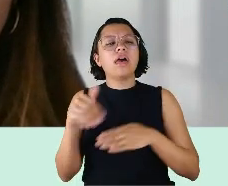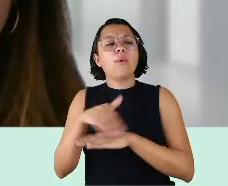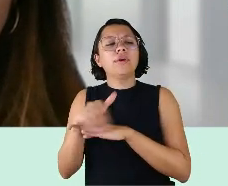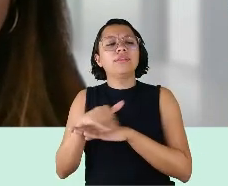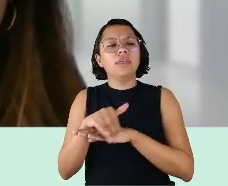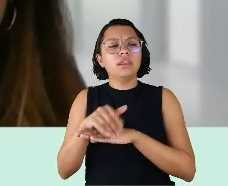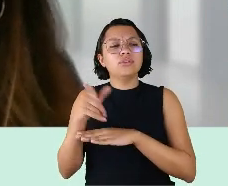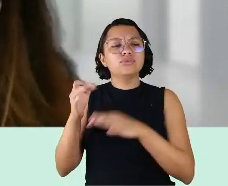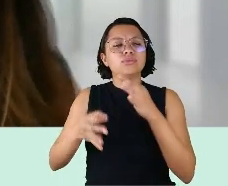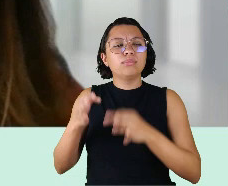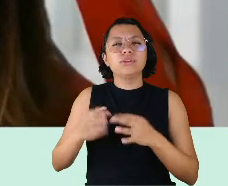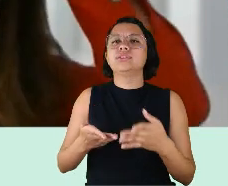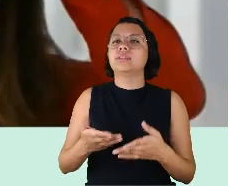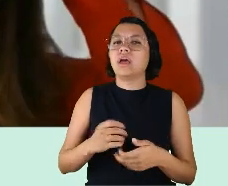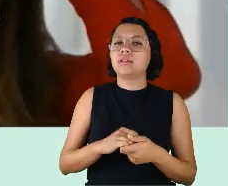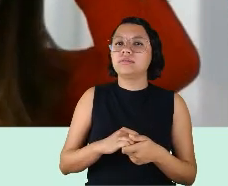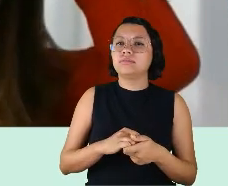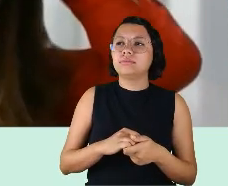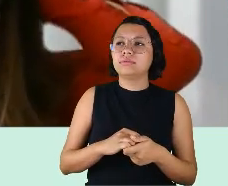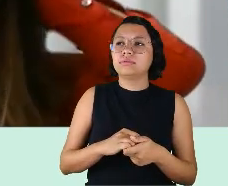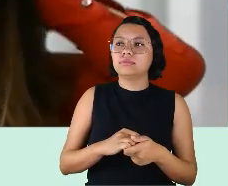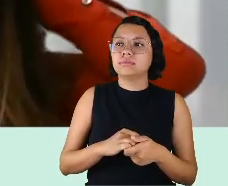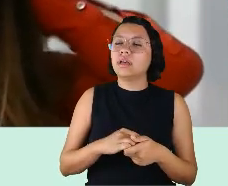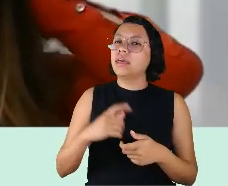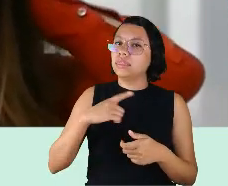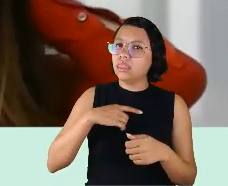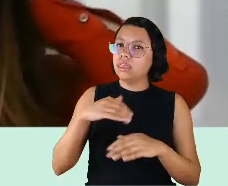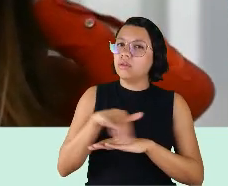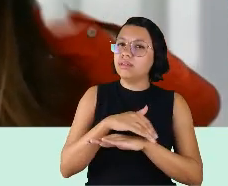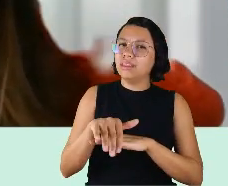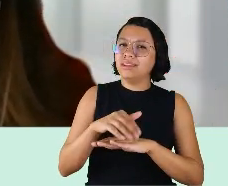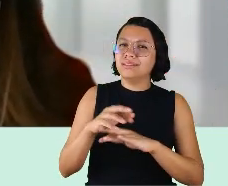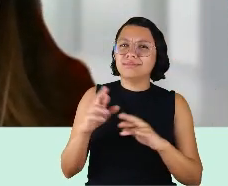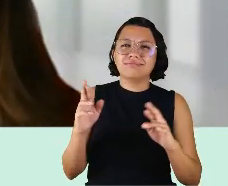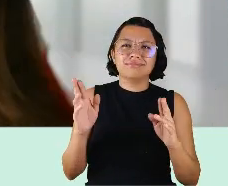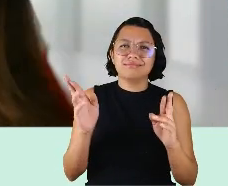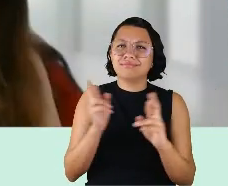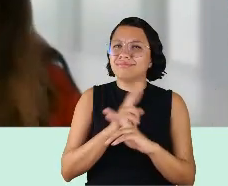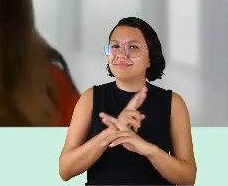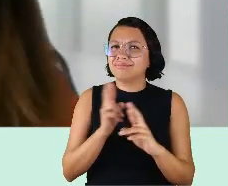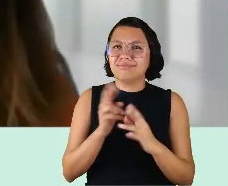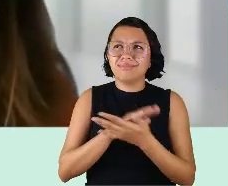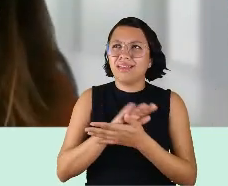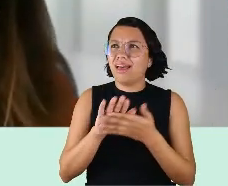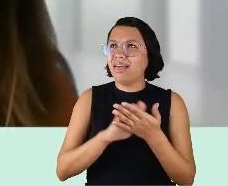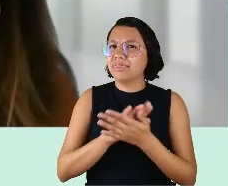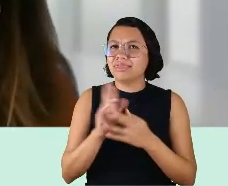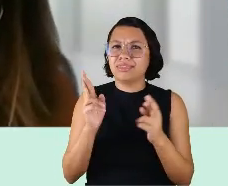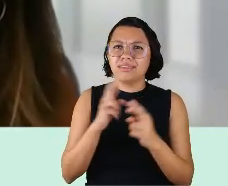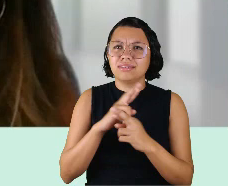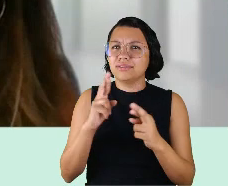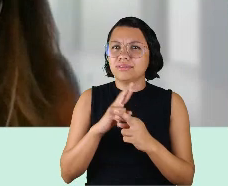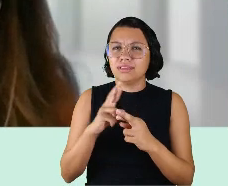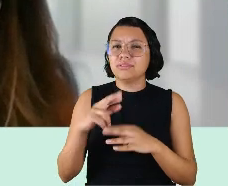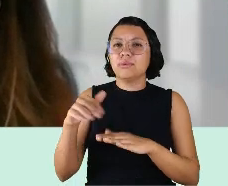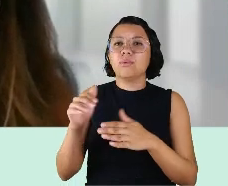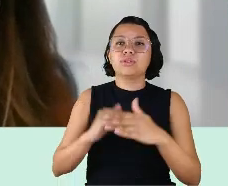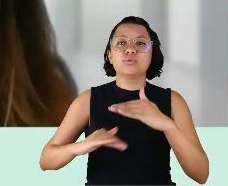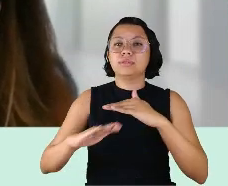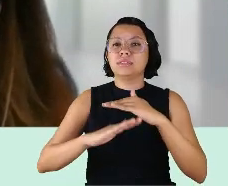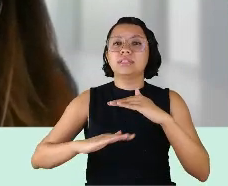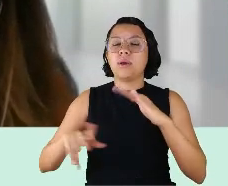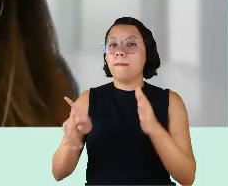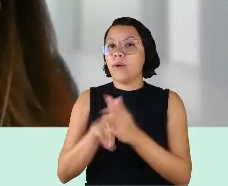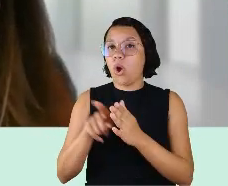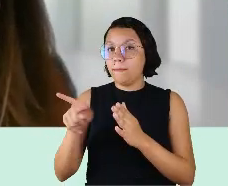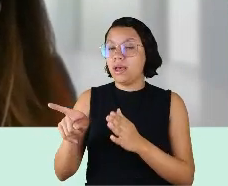forneça um endereço do magistrado. Aí ele tem um endereço nada a ver com a subseção onde ele está lotado. Aí